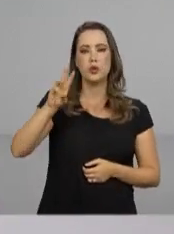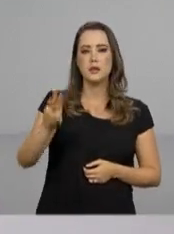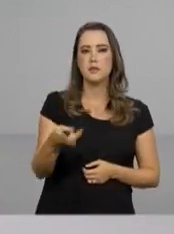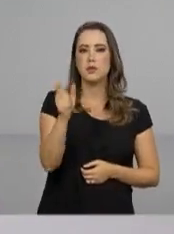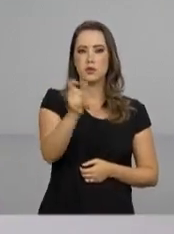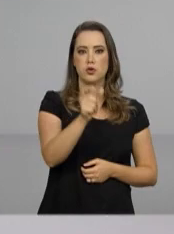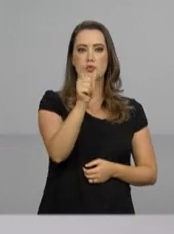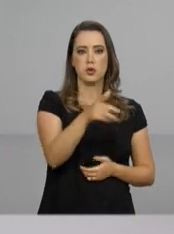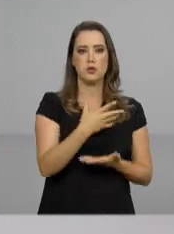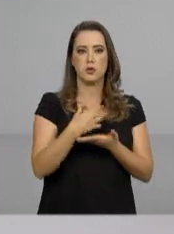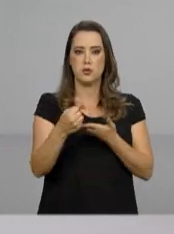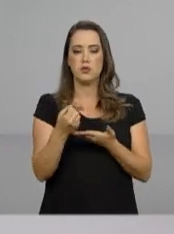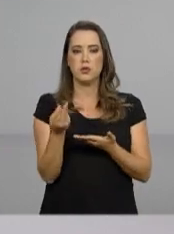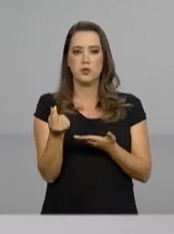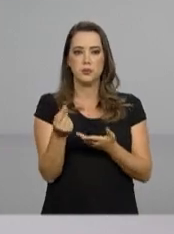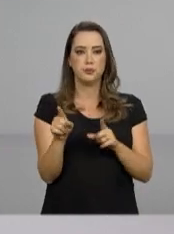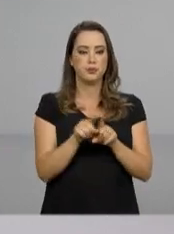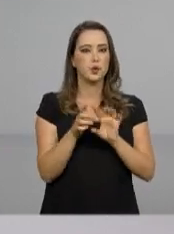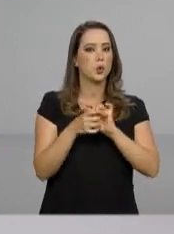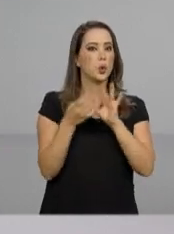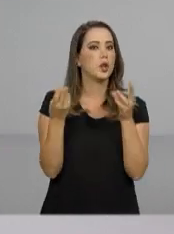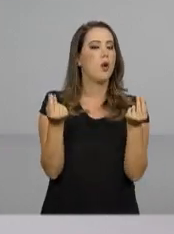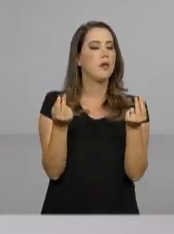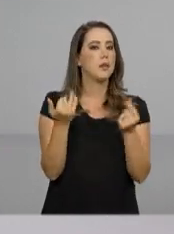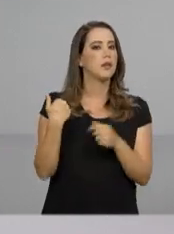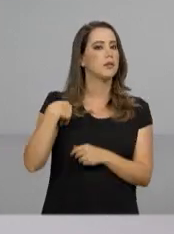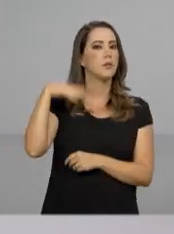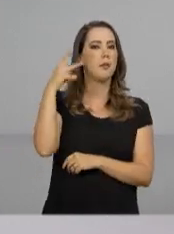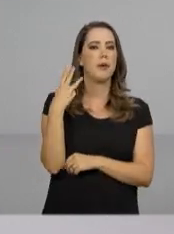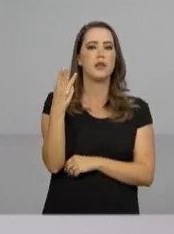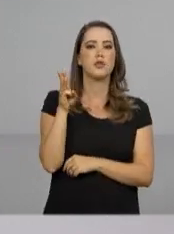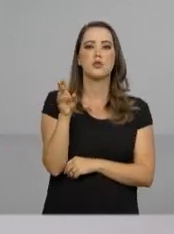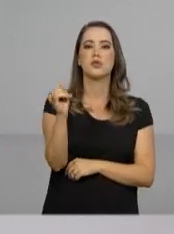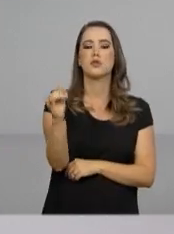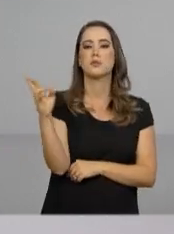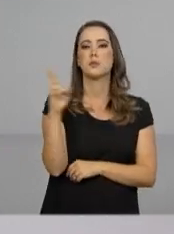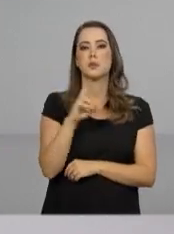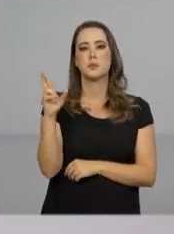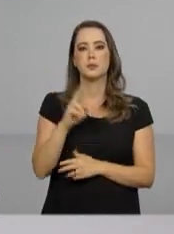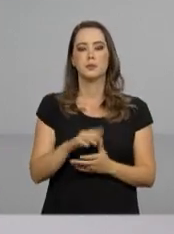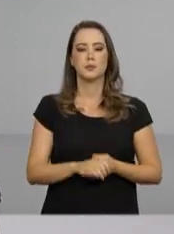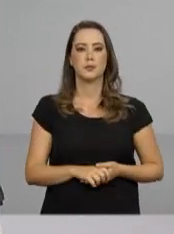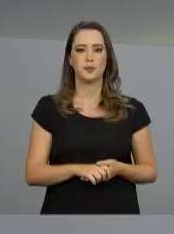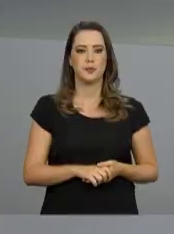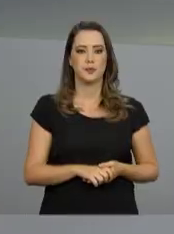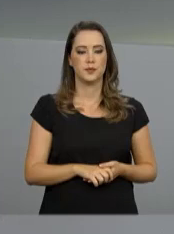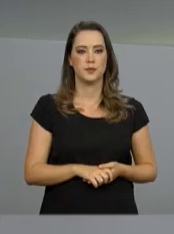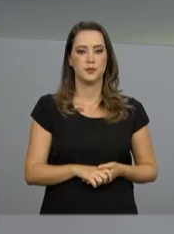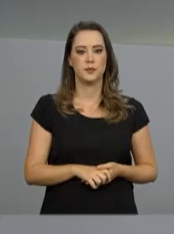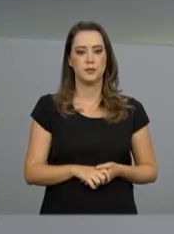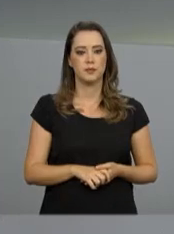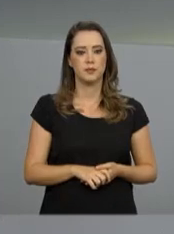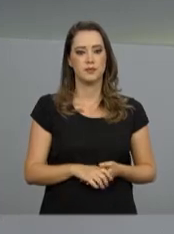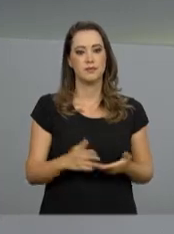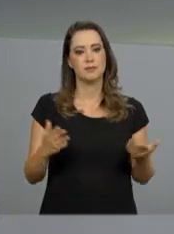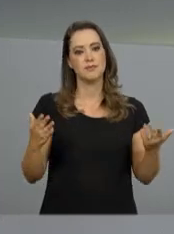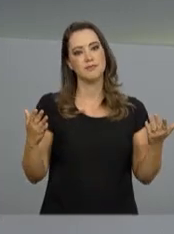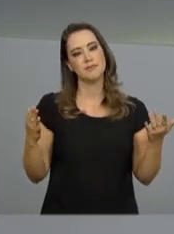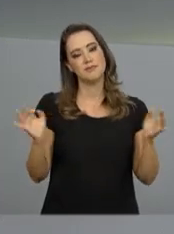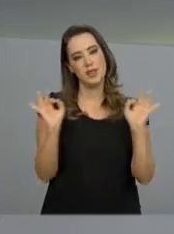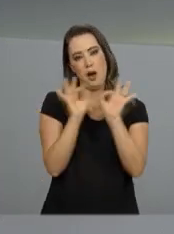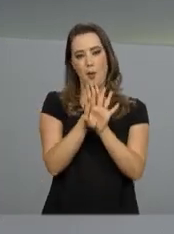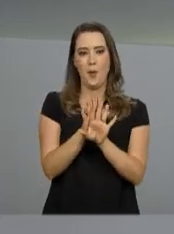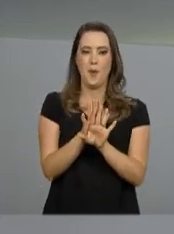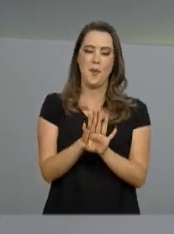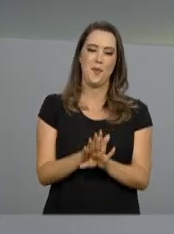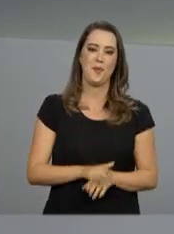serão contemplados. O total a ser liberado ultrapassa os R$ 3 bilhões. Nós ficamos por